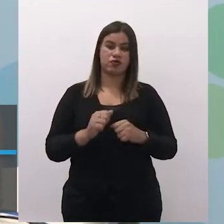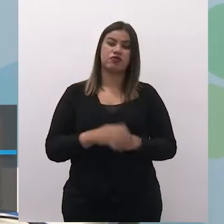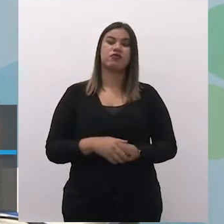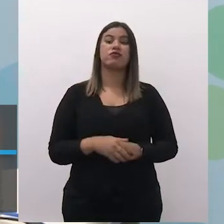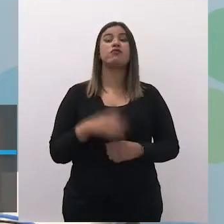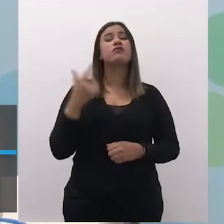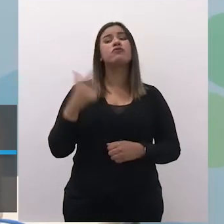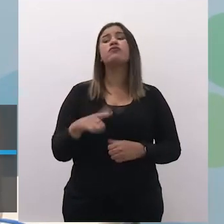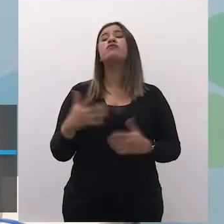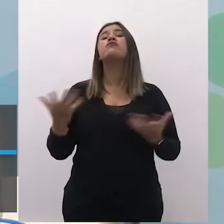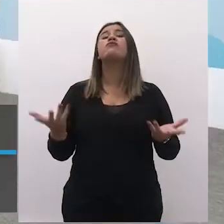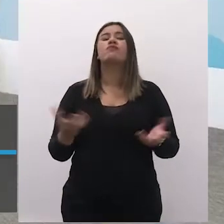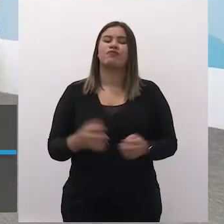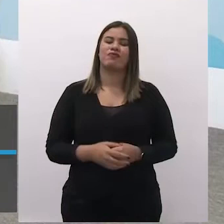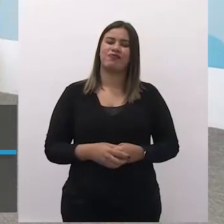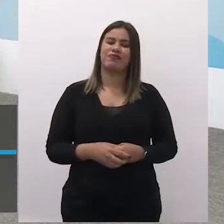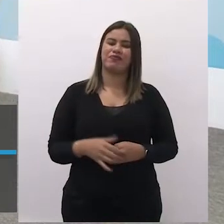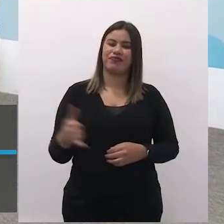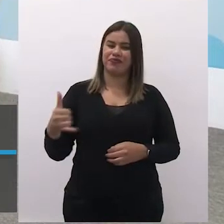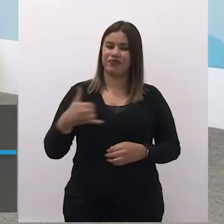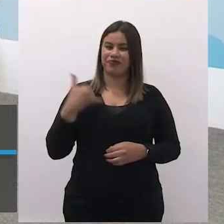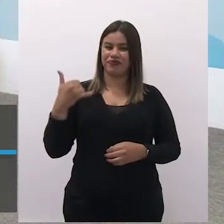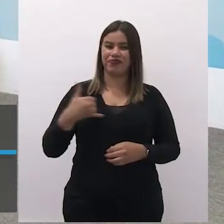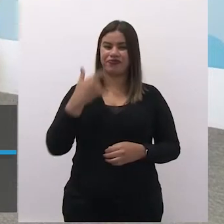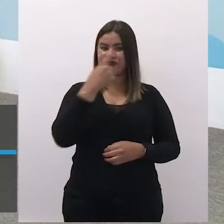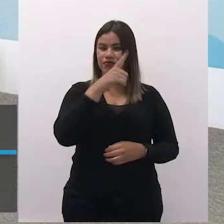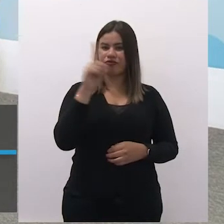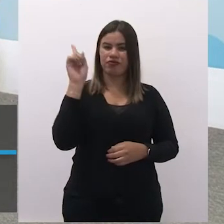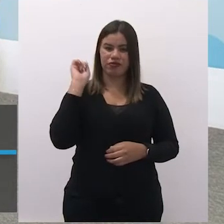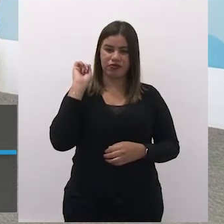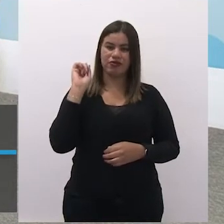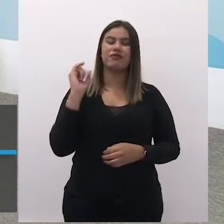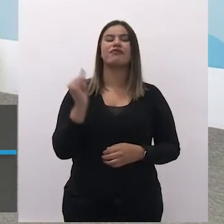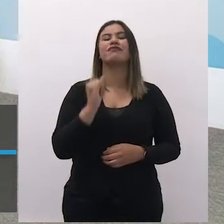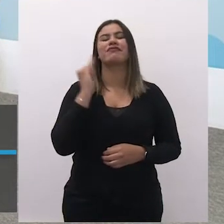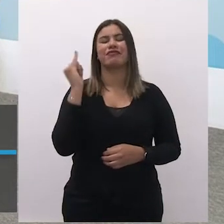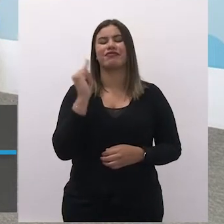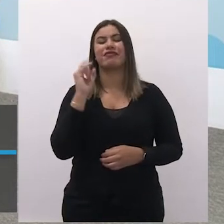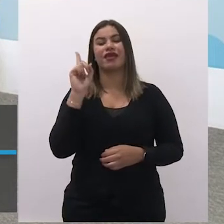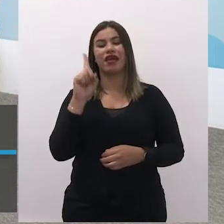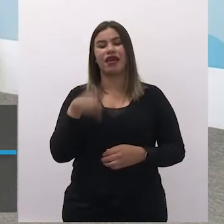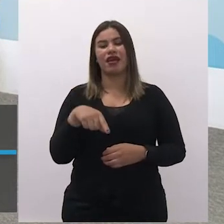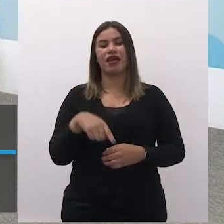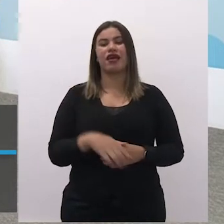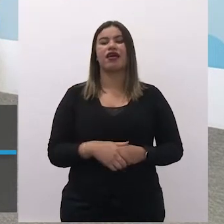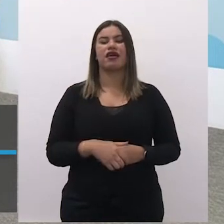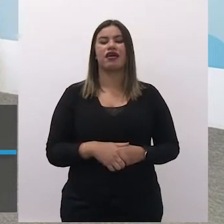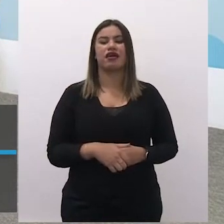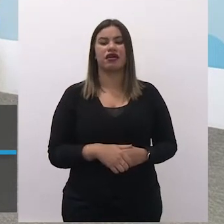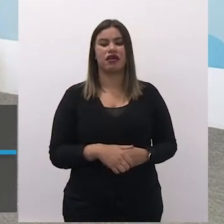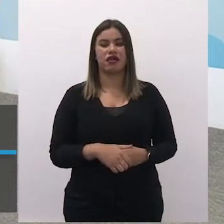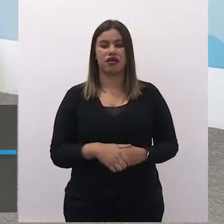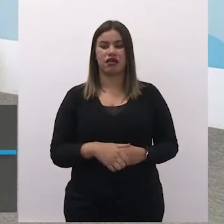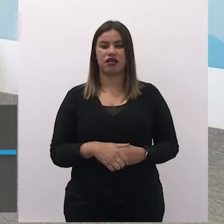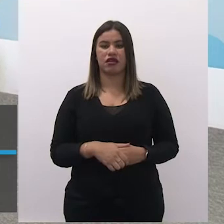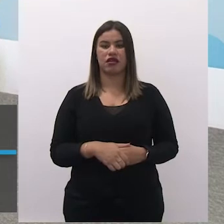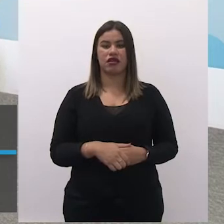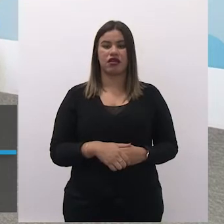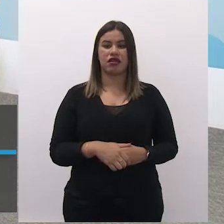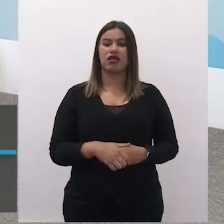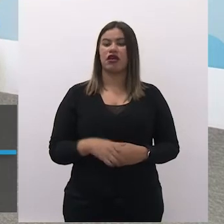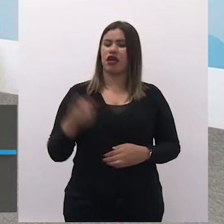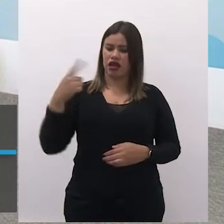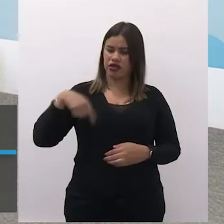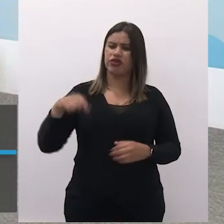próxima etapa, Sandra? A última etapa, mas não menos importante, aliás, aqui, nós estamos também, né, Grazi? A gente